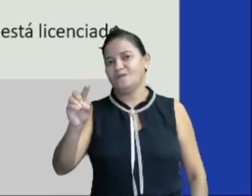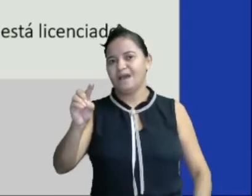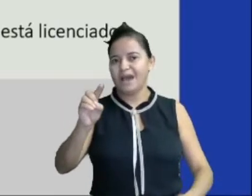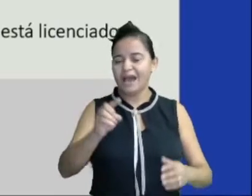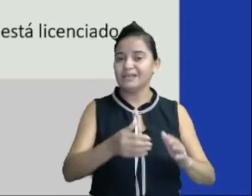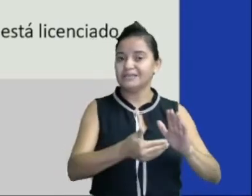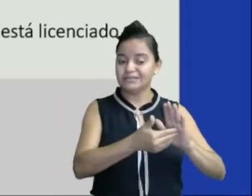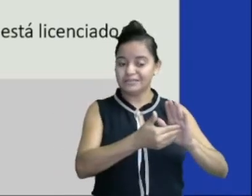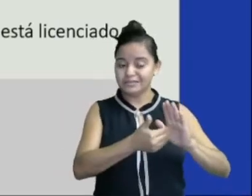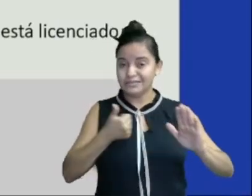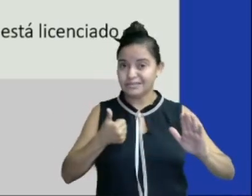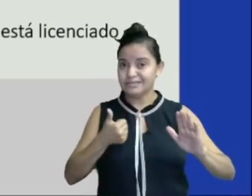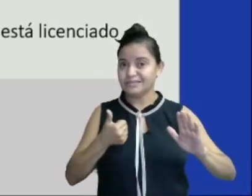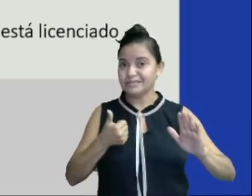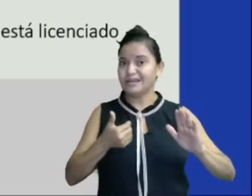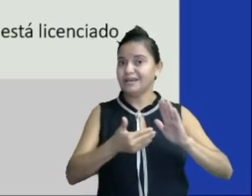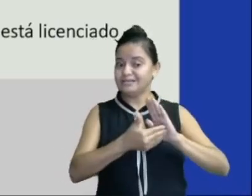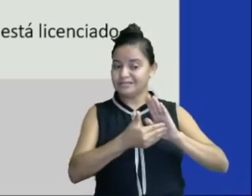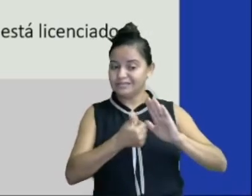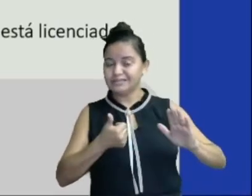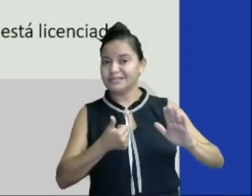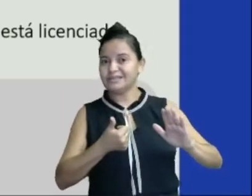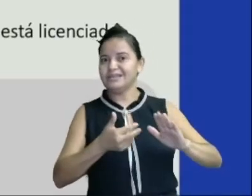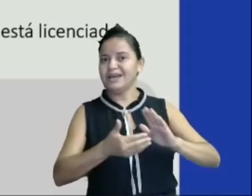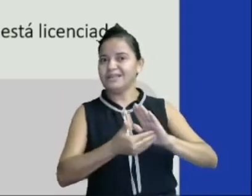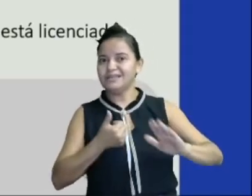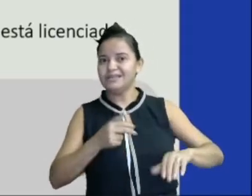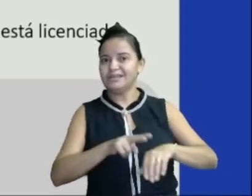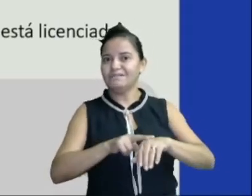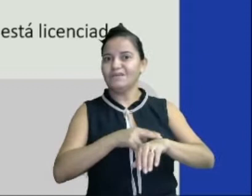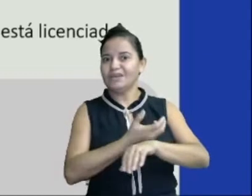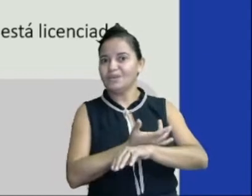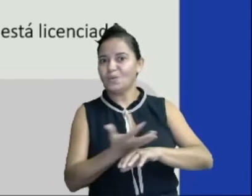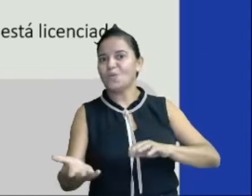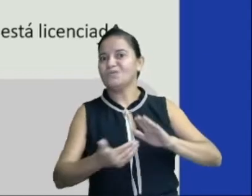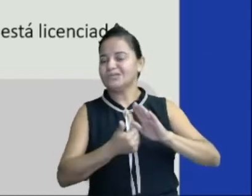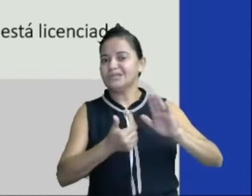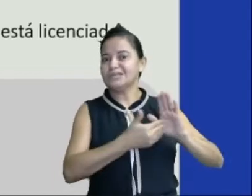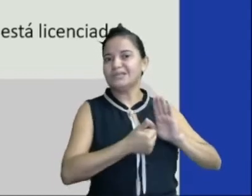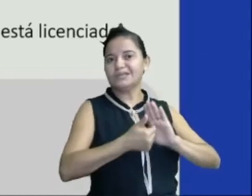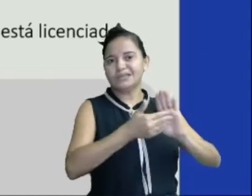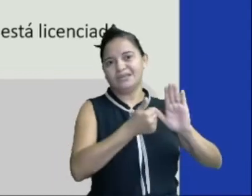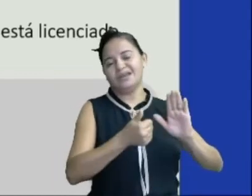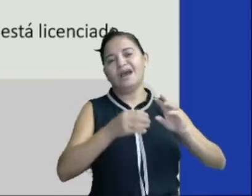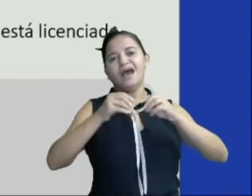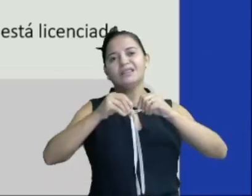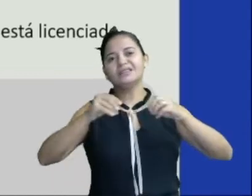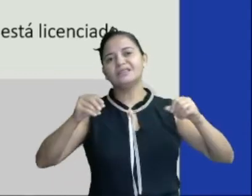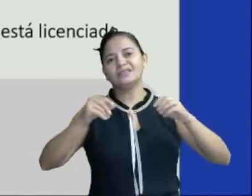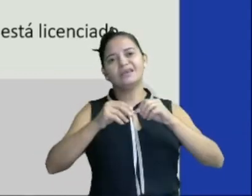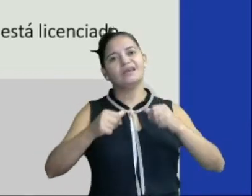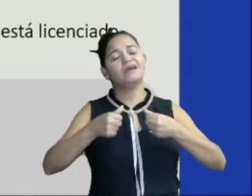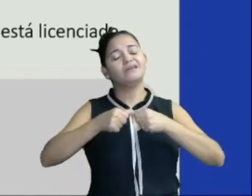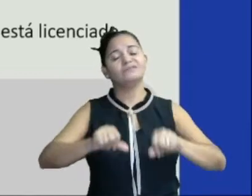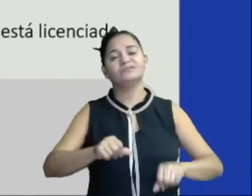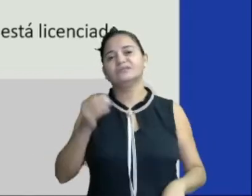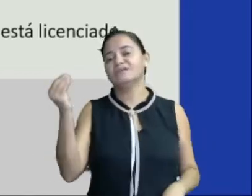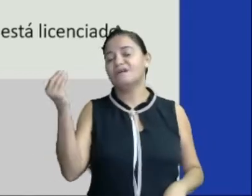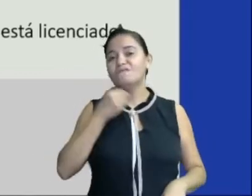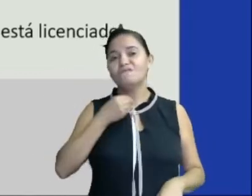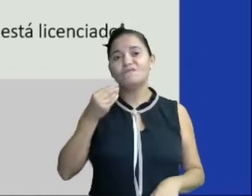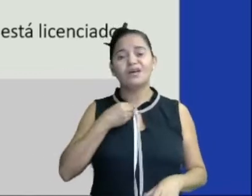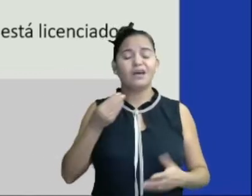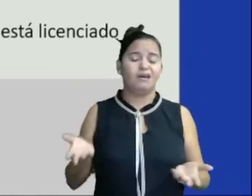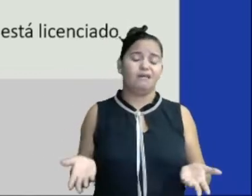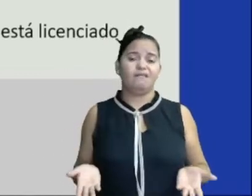deixa aquele solo mais exposto, mais vulnerável às ações, né, dos agentes erosivos. Por exemplo,